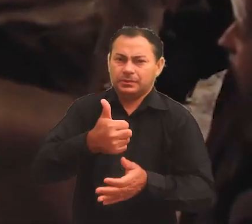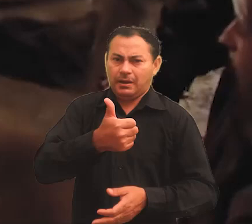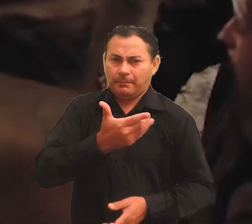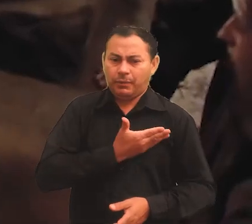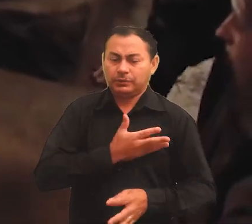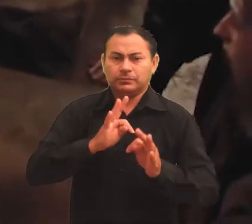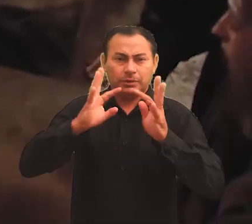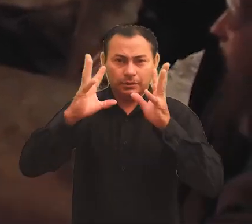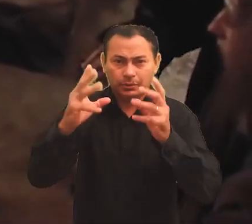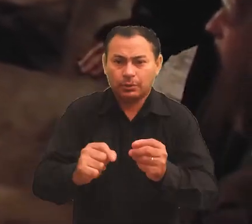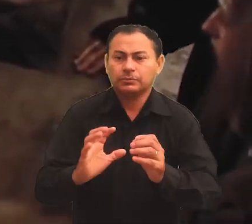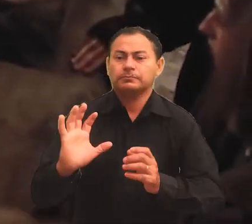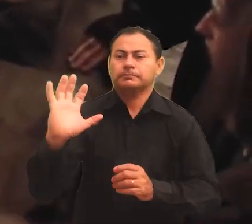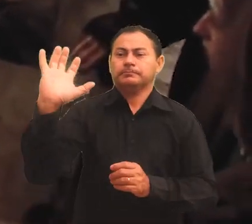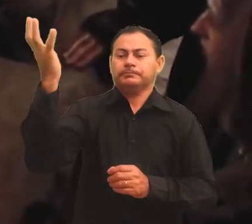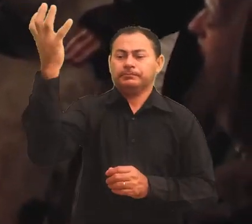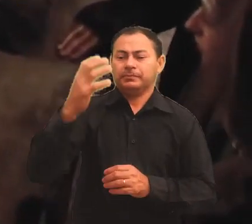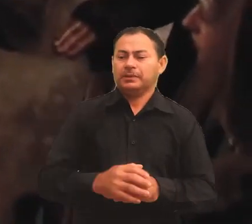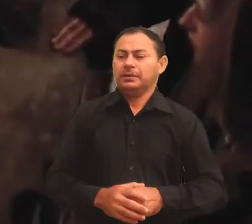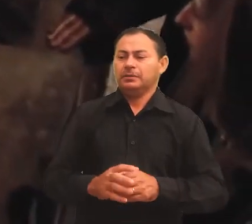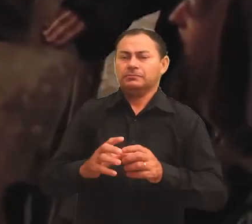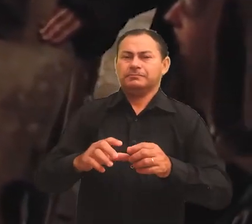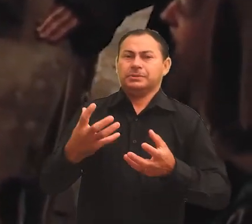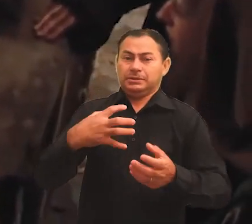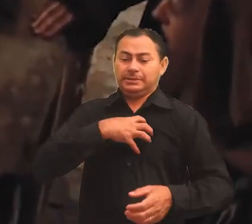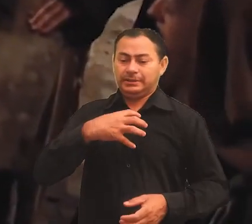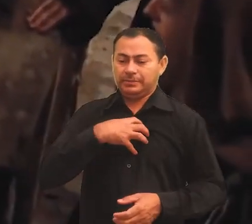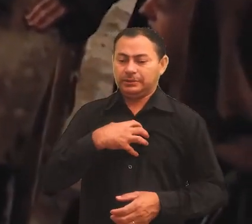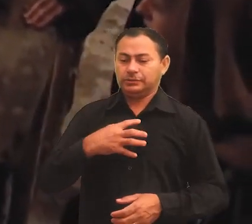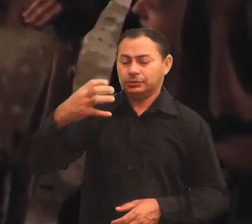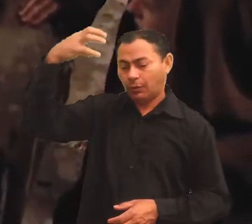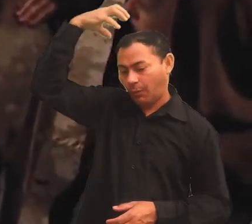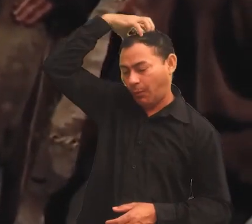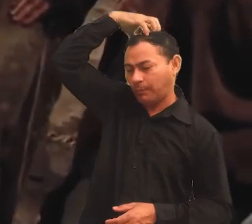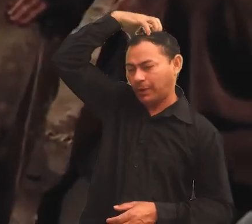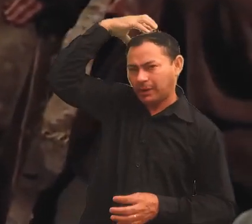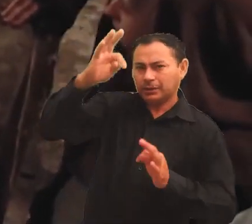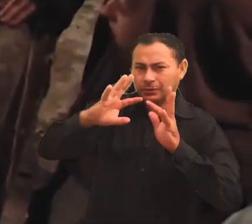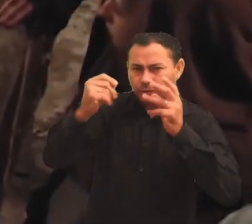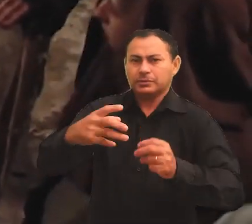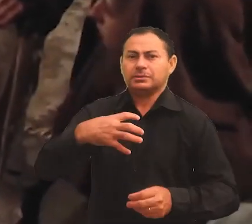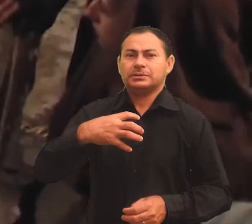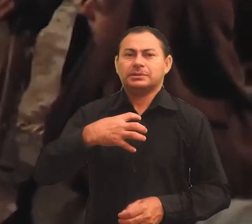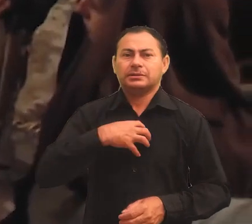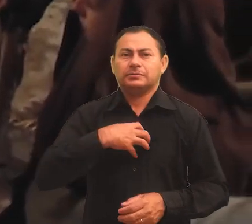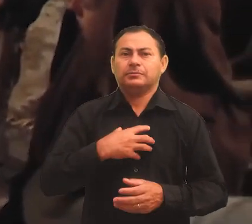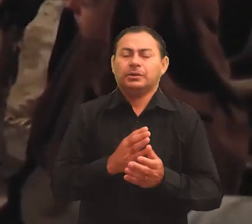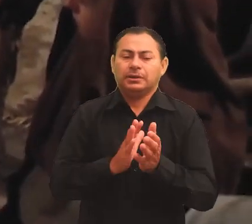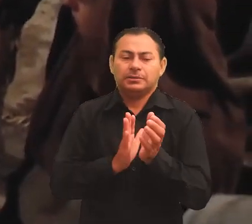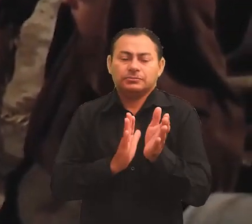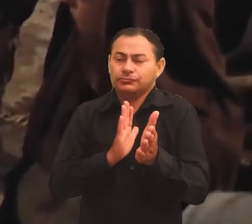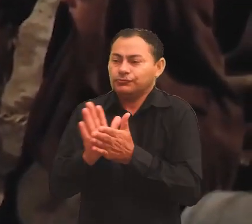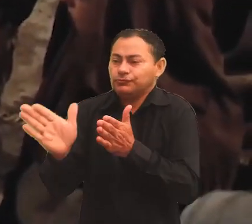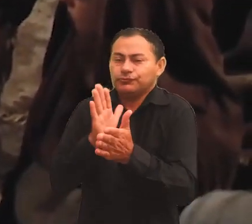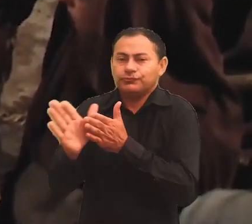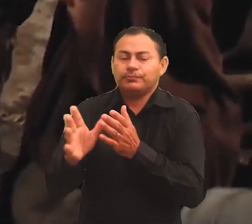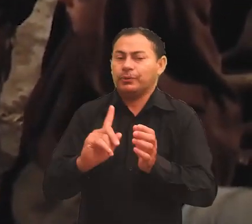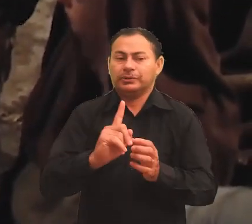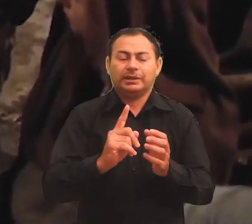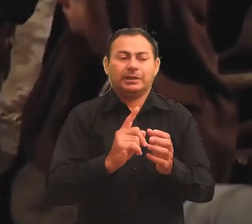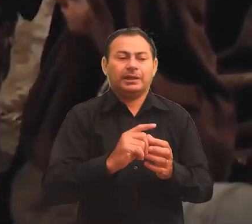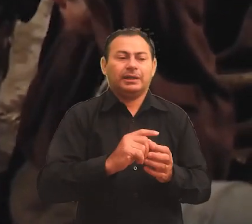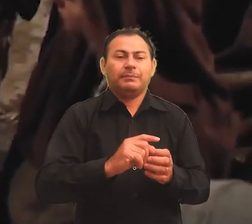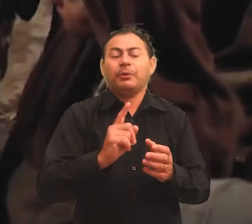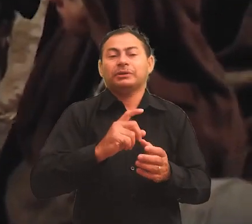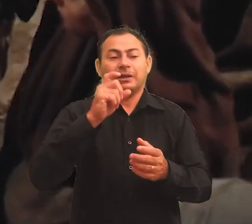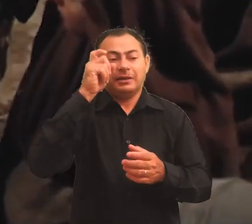dos apóstolos com todos os acontecimentos e o terrível sentimento de culpa que todos sentiam por terem fugido, por terem negado